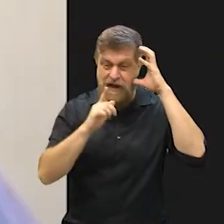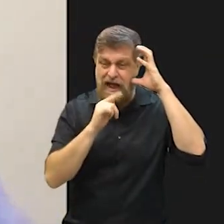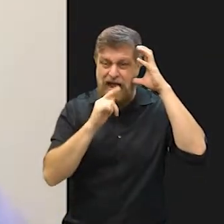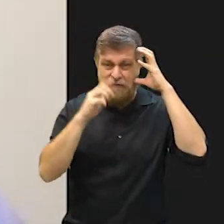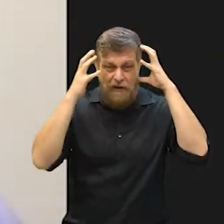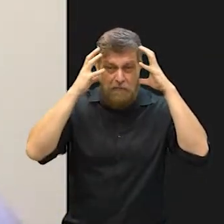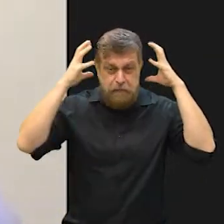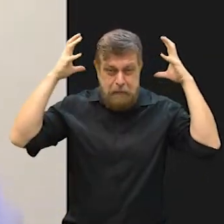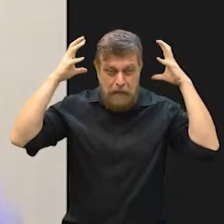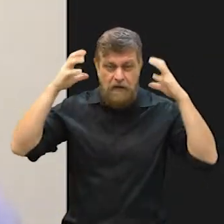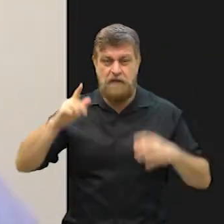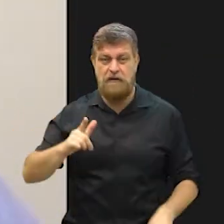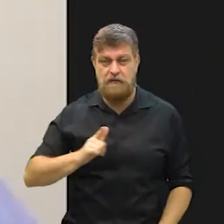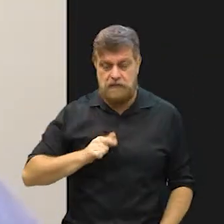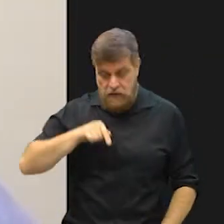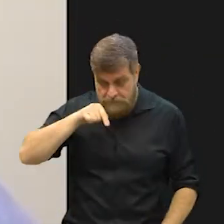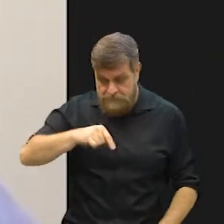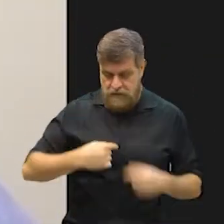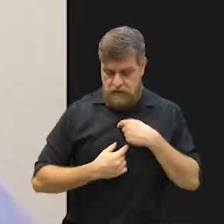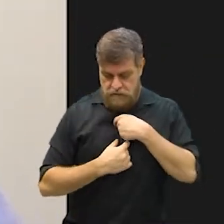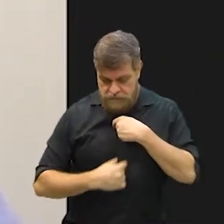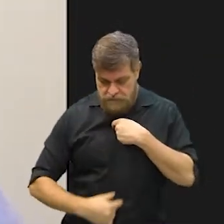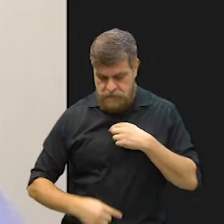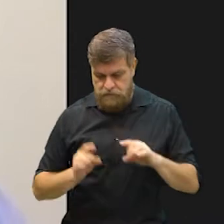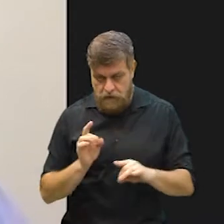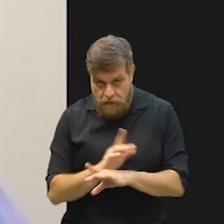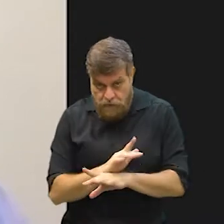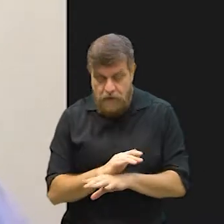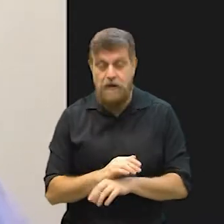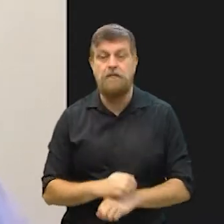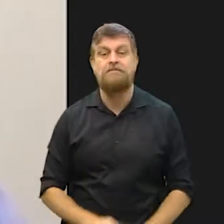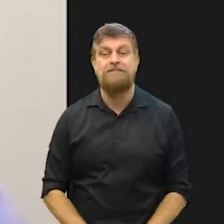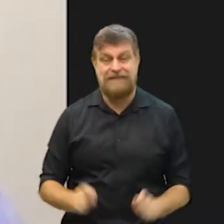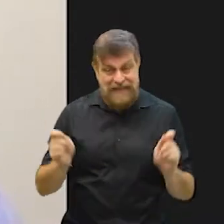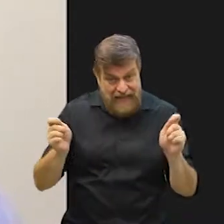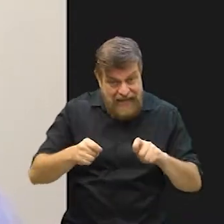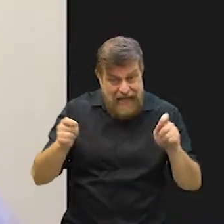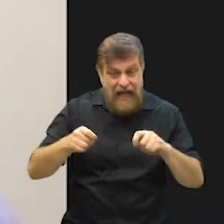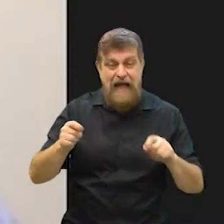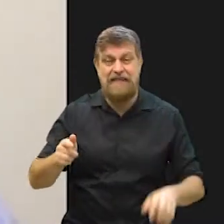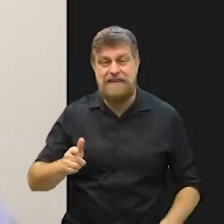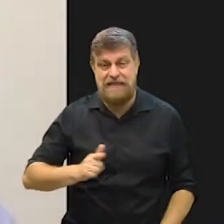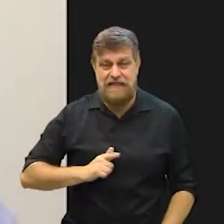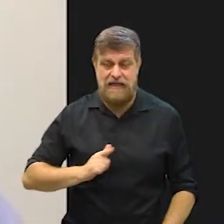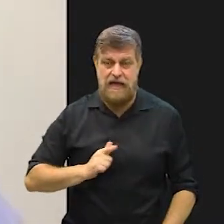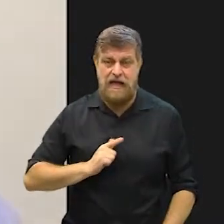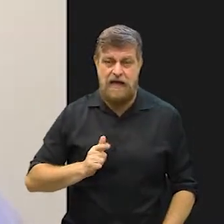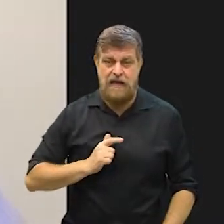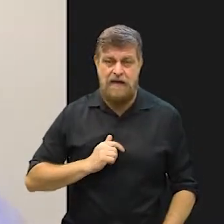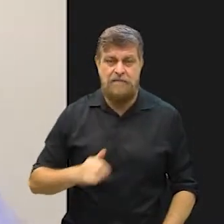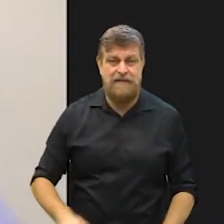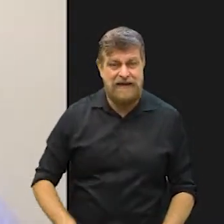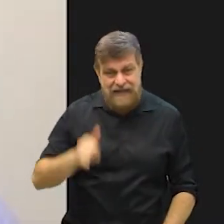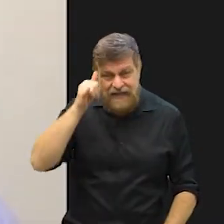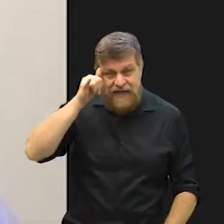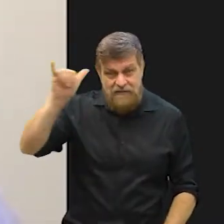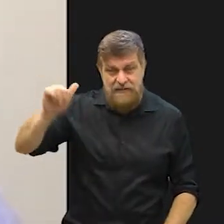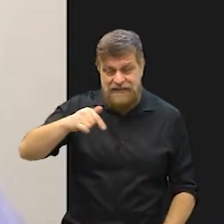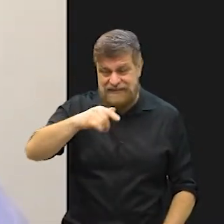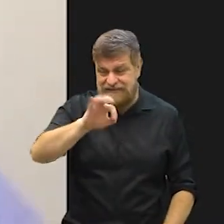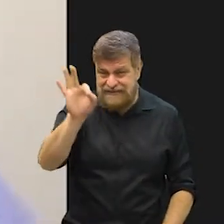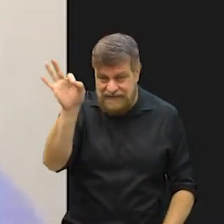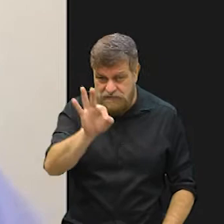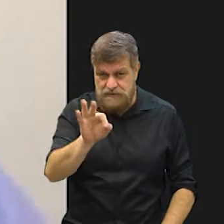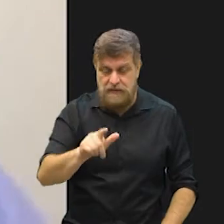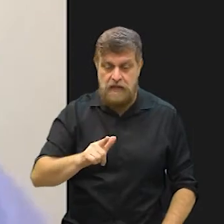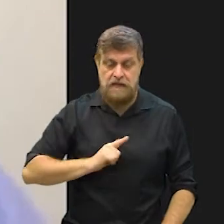tratar, né? A anencefalia não dá, mas a mielomeningocele dá, e reduz em 70% a recorrência dessa doença